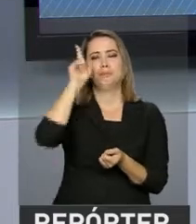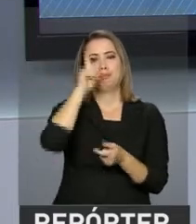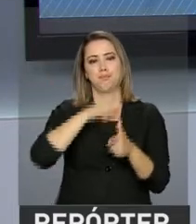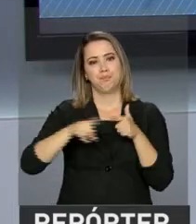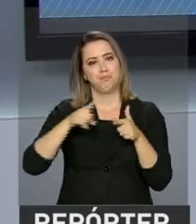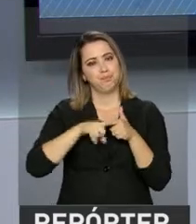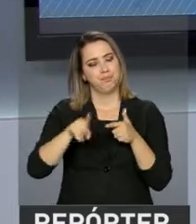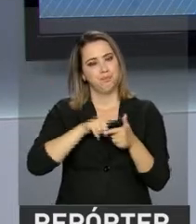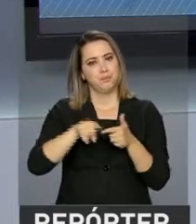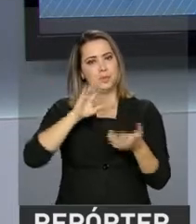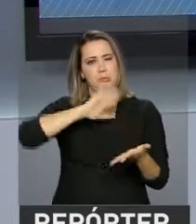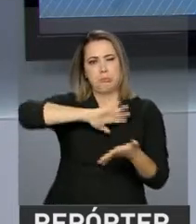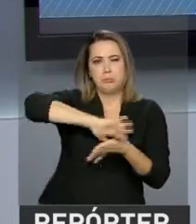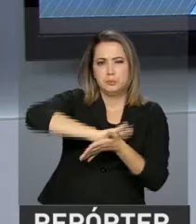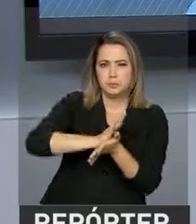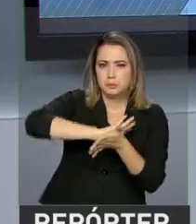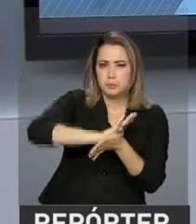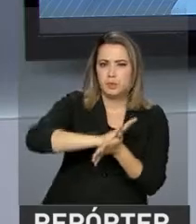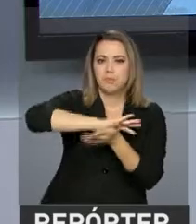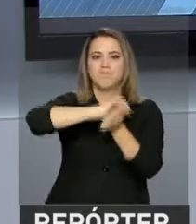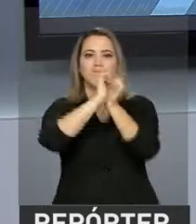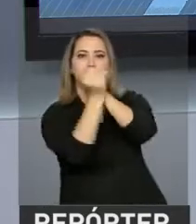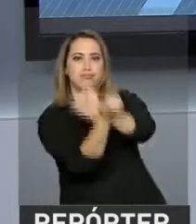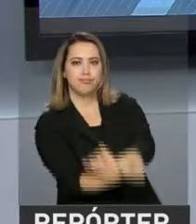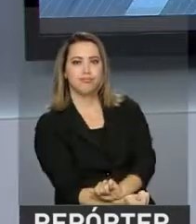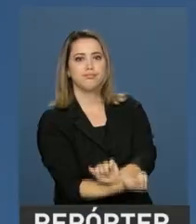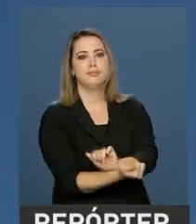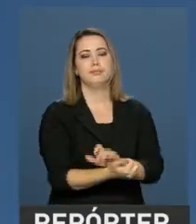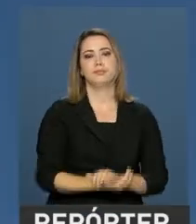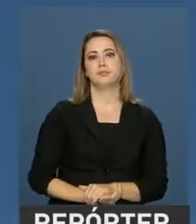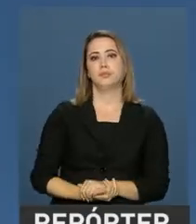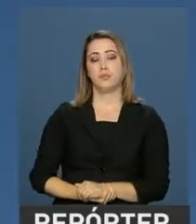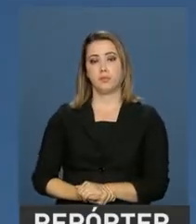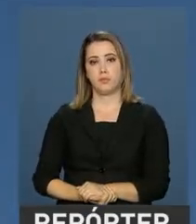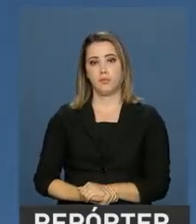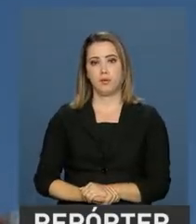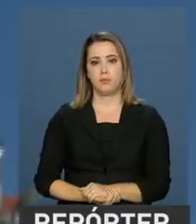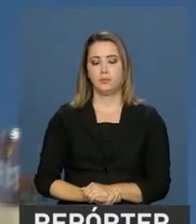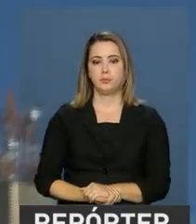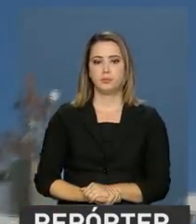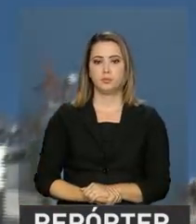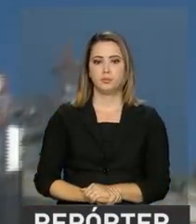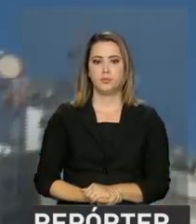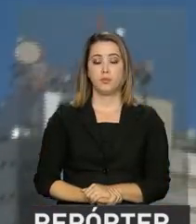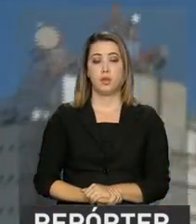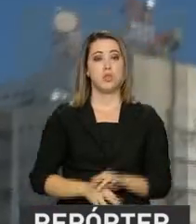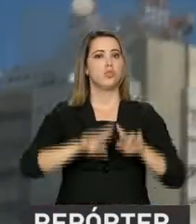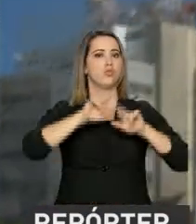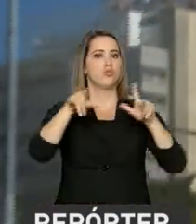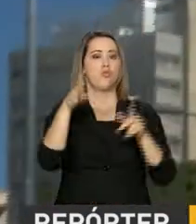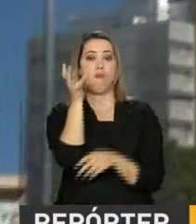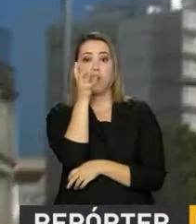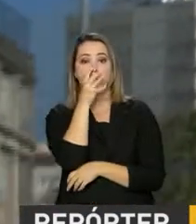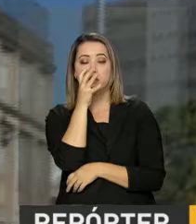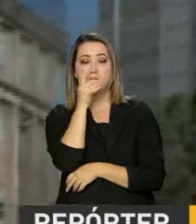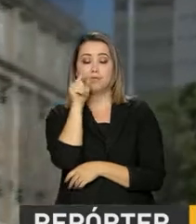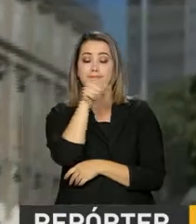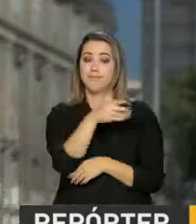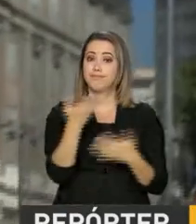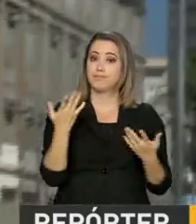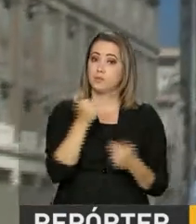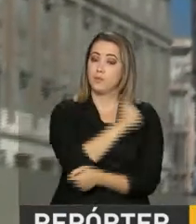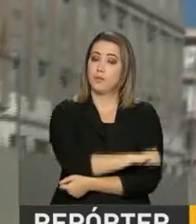crimes contra a humanidade a escravidão entre tantas atrações na zona portuária do rio de